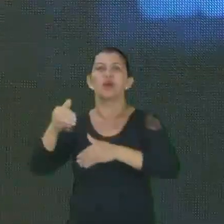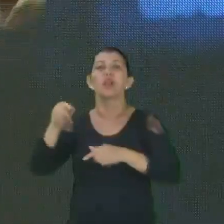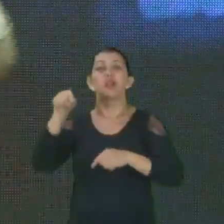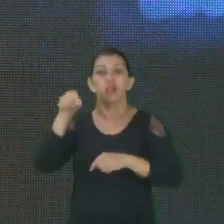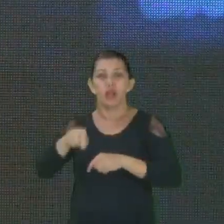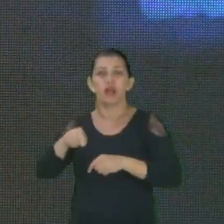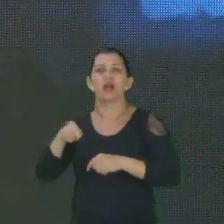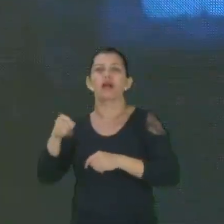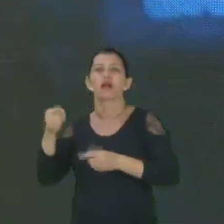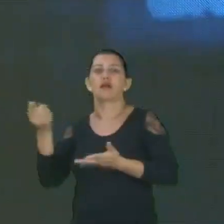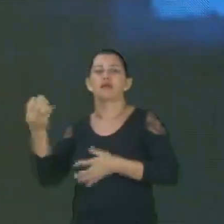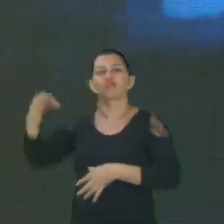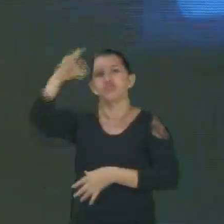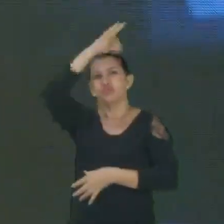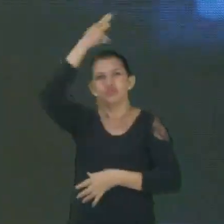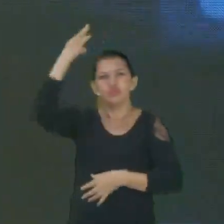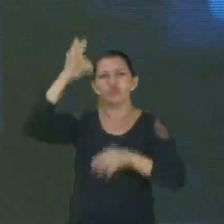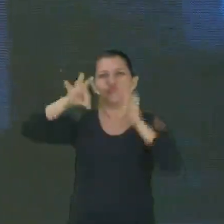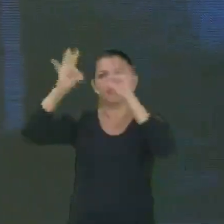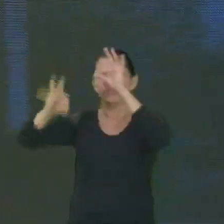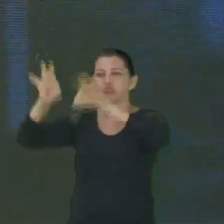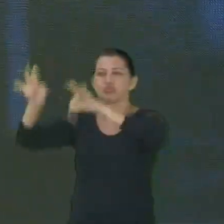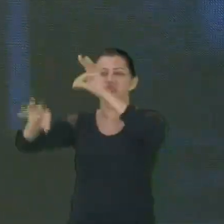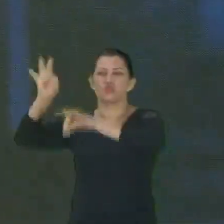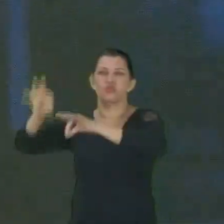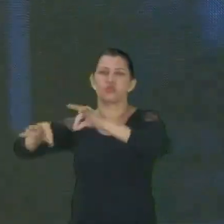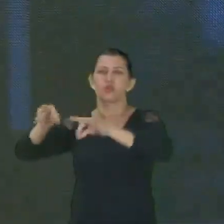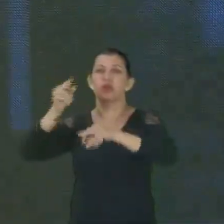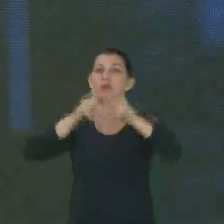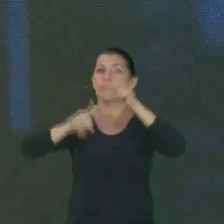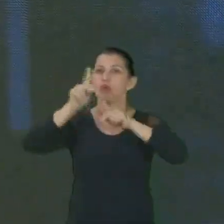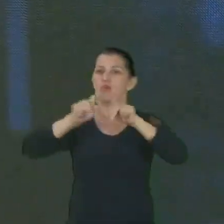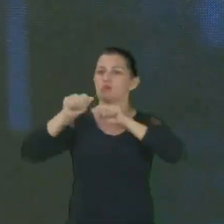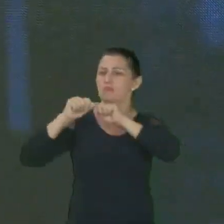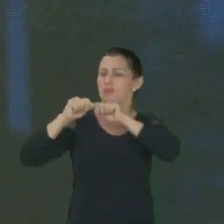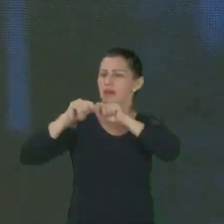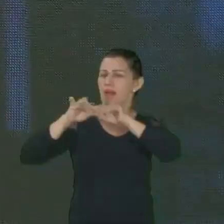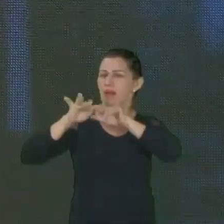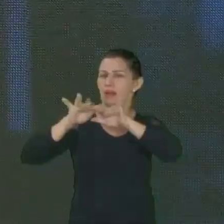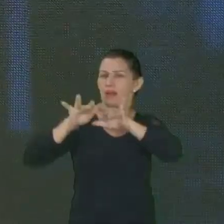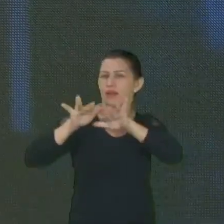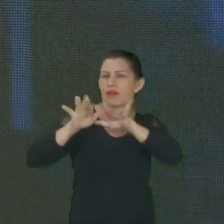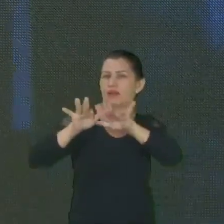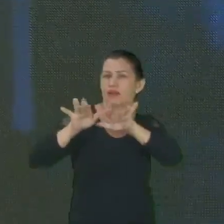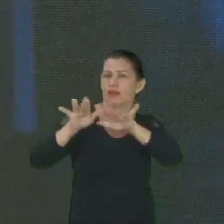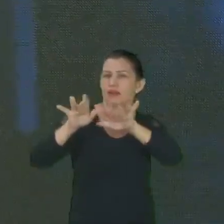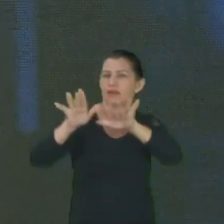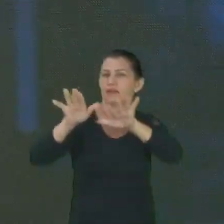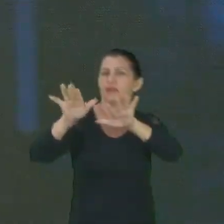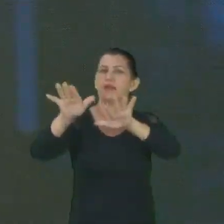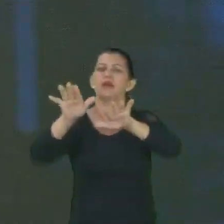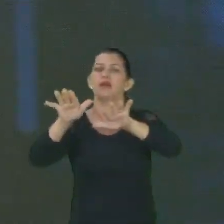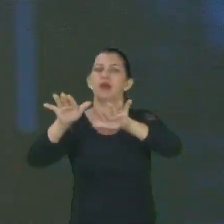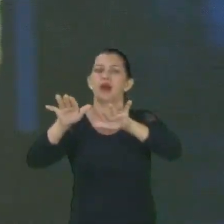Santo. E a igreja começou a proliferar, a entrar no mundo gentio. Acontece